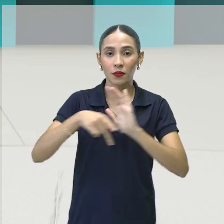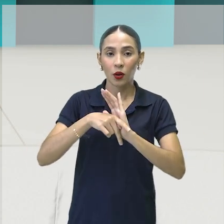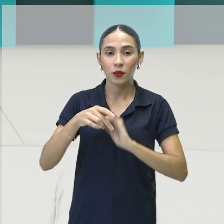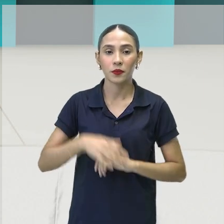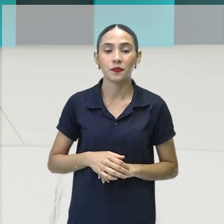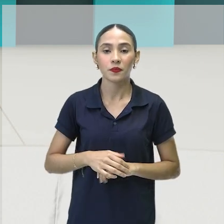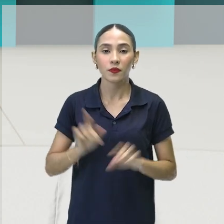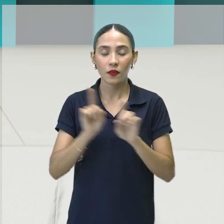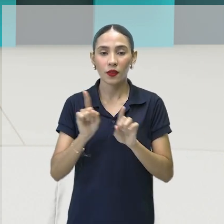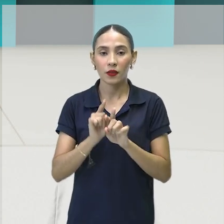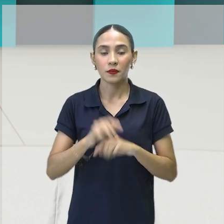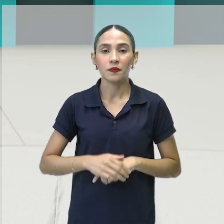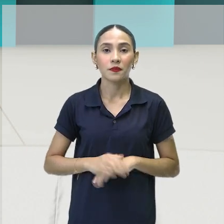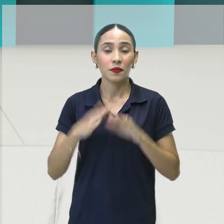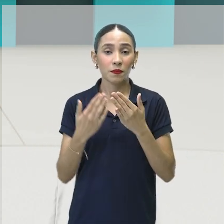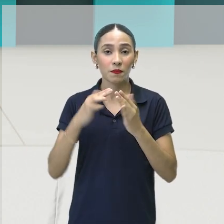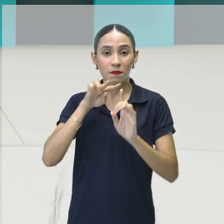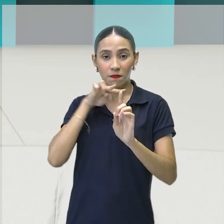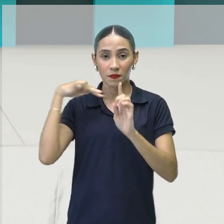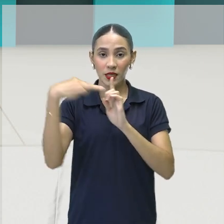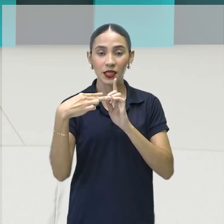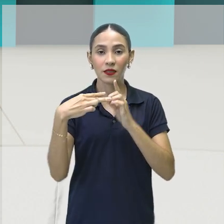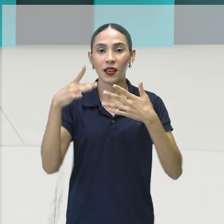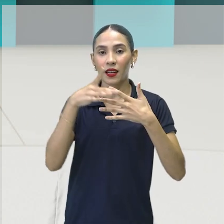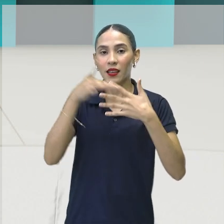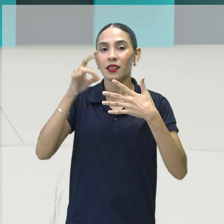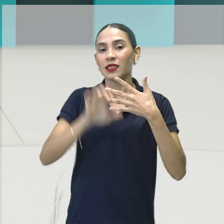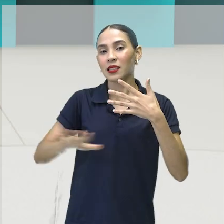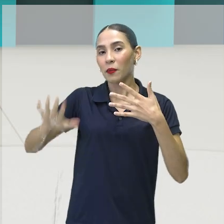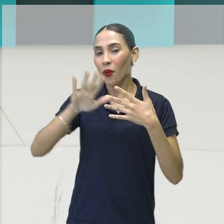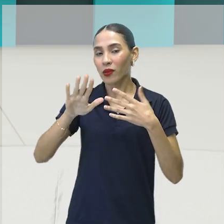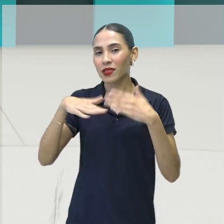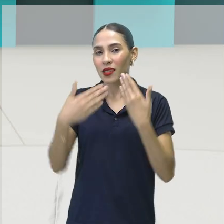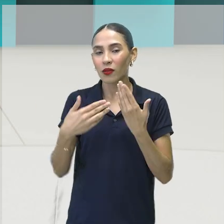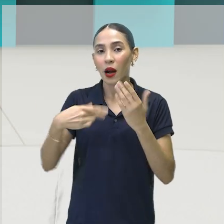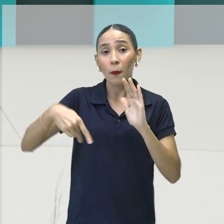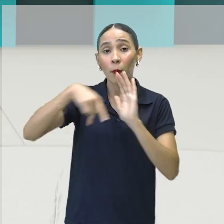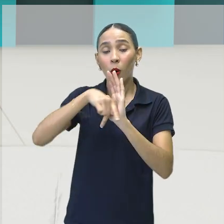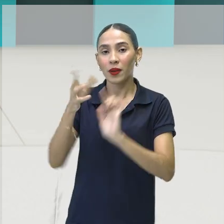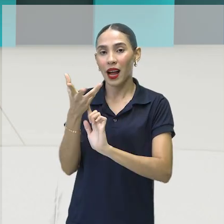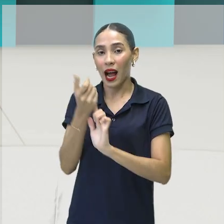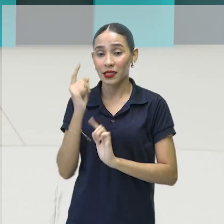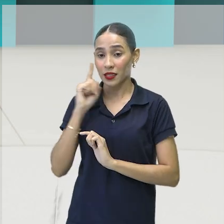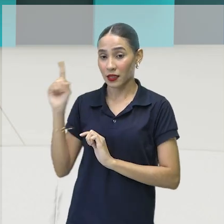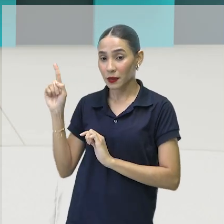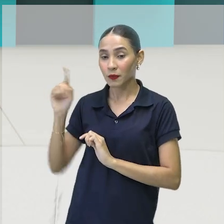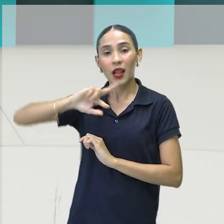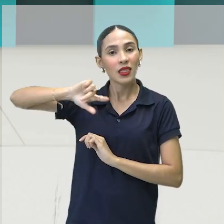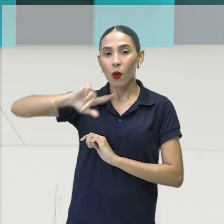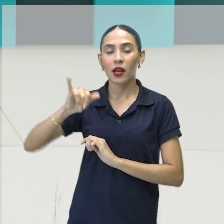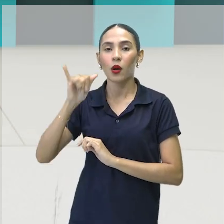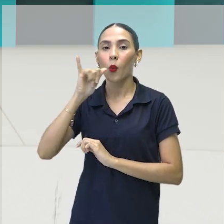original, trazendo assim esse olhar da semiótica. Então, como a própria obra nos traz, isso não é